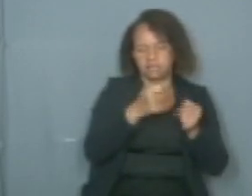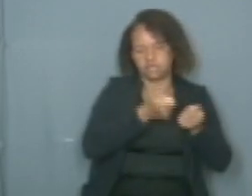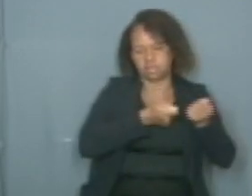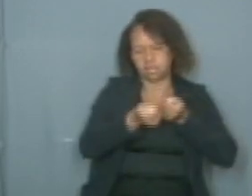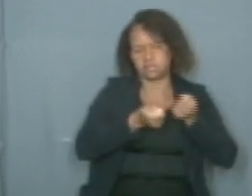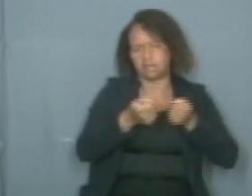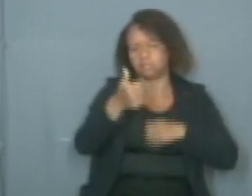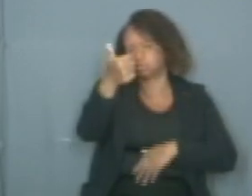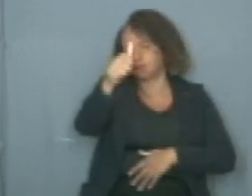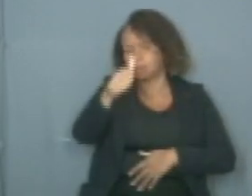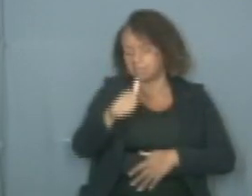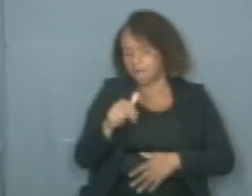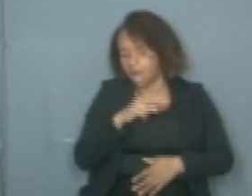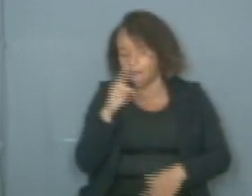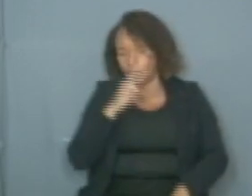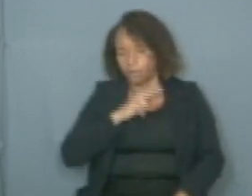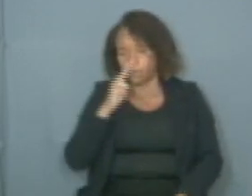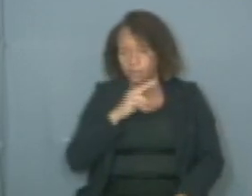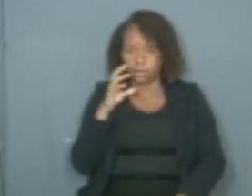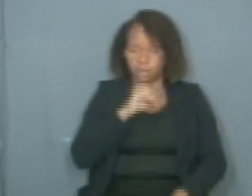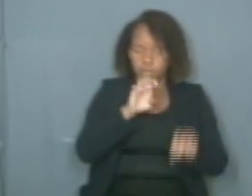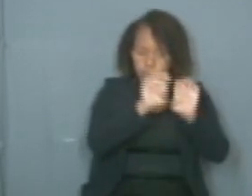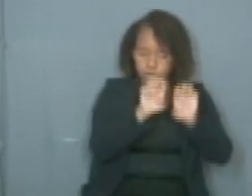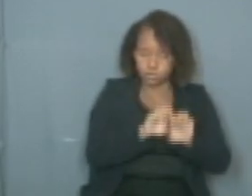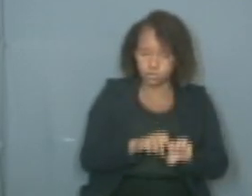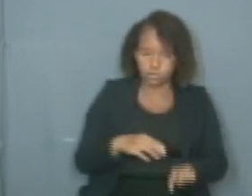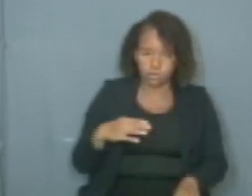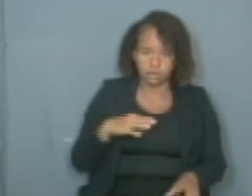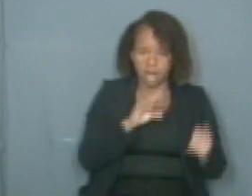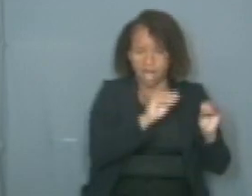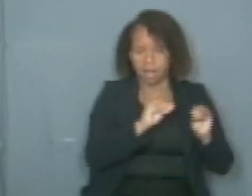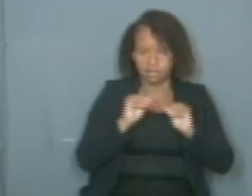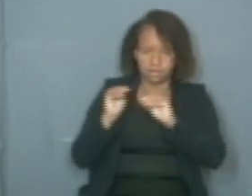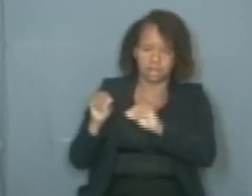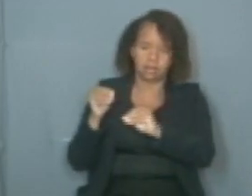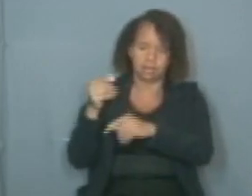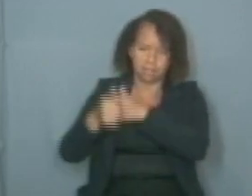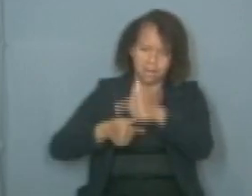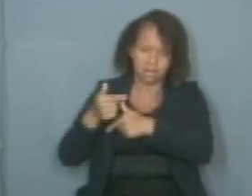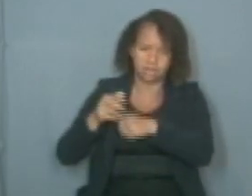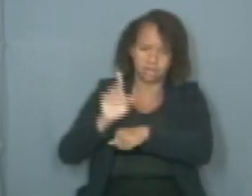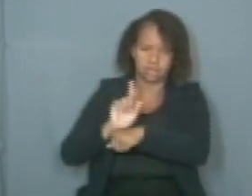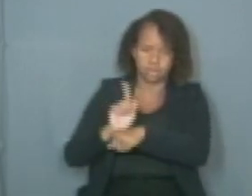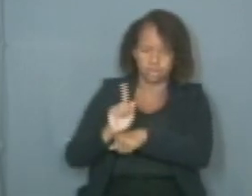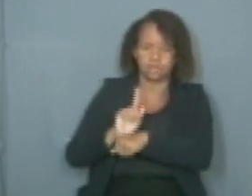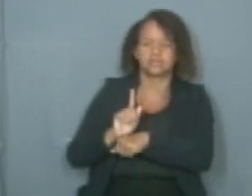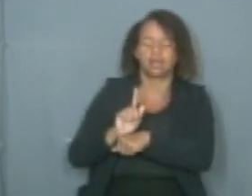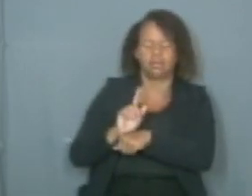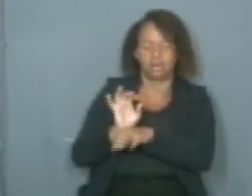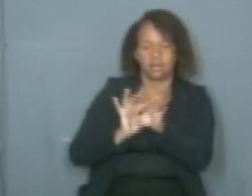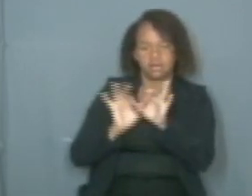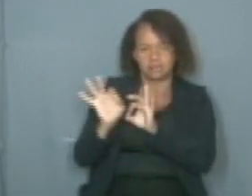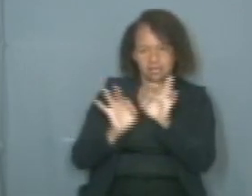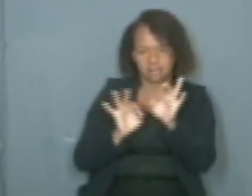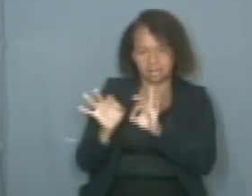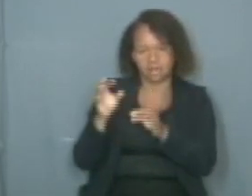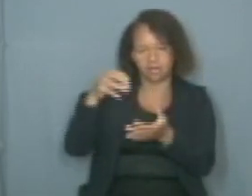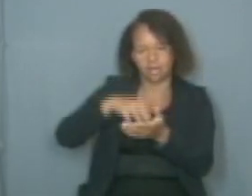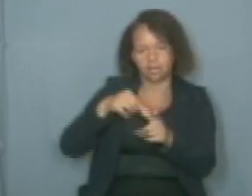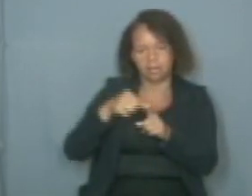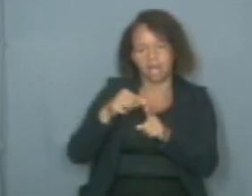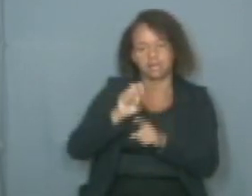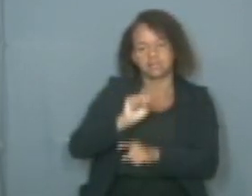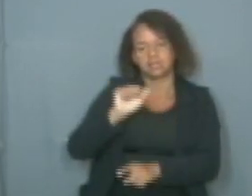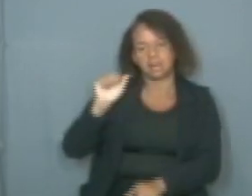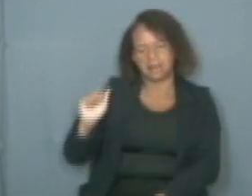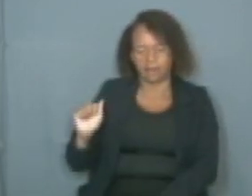a vistoria imediata, providências estruturais urgentes e a relocação de servidores da Diretoria Executiva de Regulação, que fica no bairro de Santo